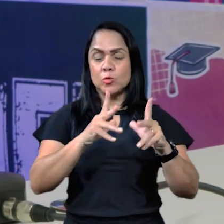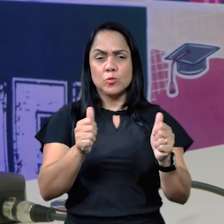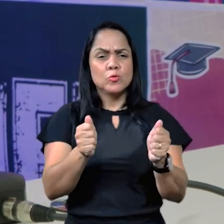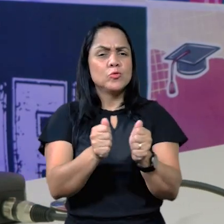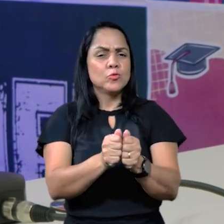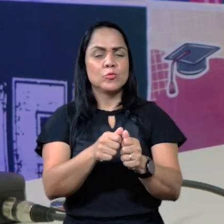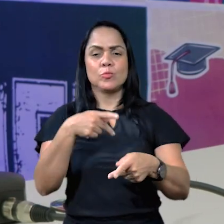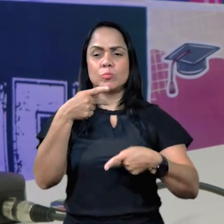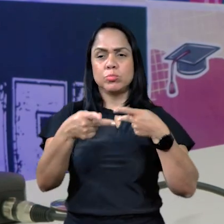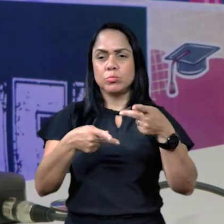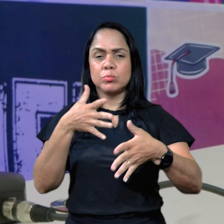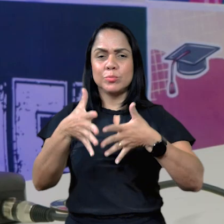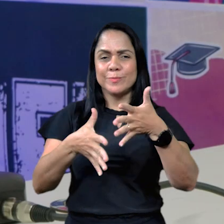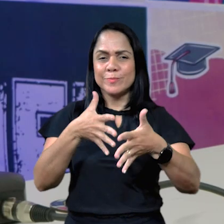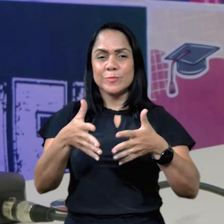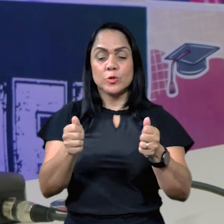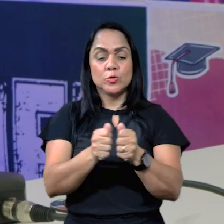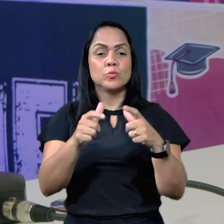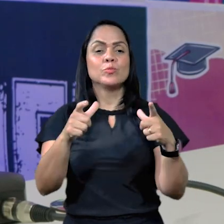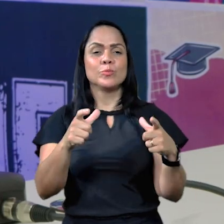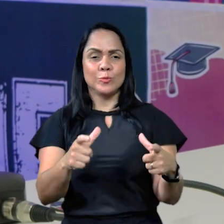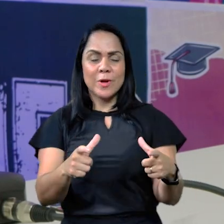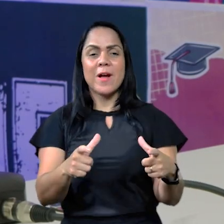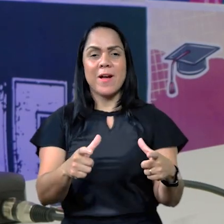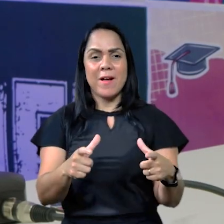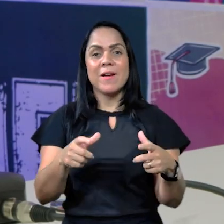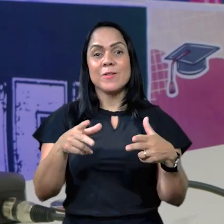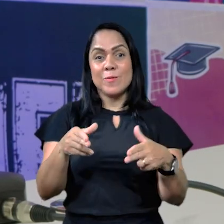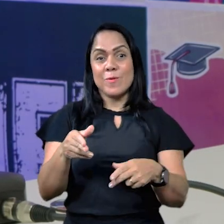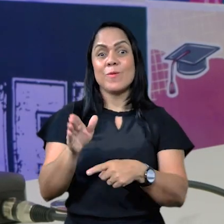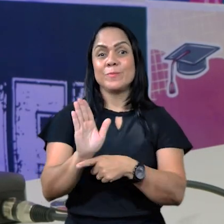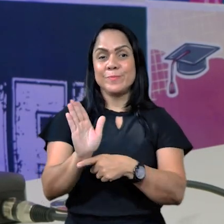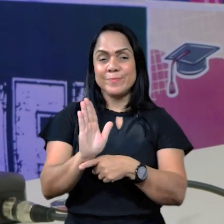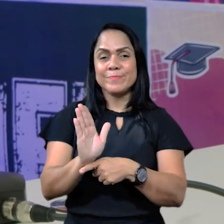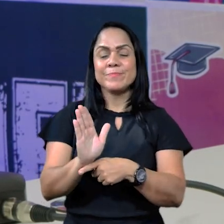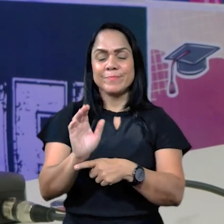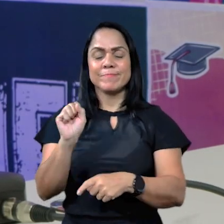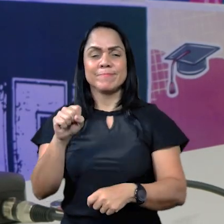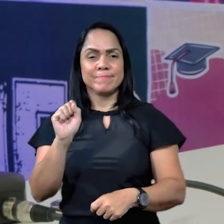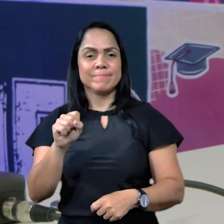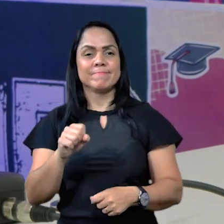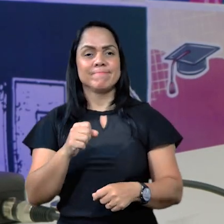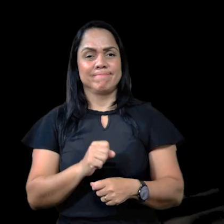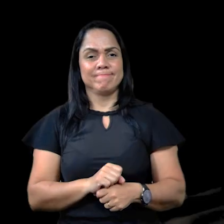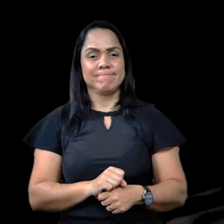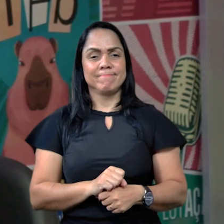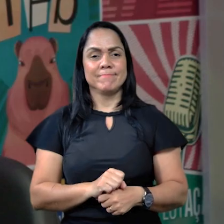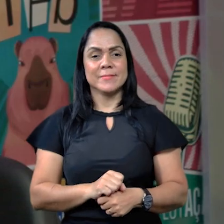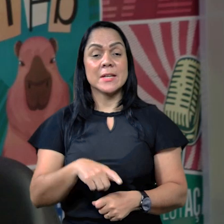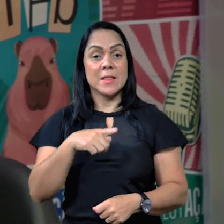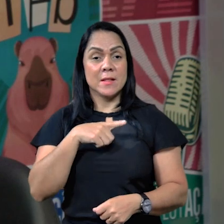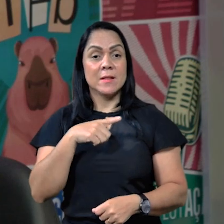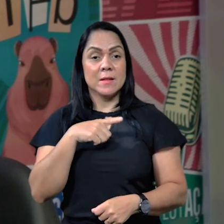tempo, no mesmo lugar. no mesmo lugar. É quase o filme, né. Sim, sim. Tael,